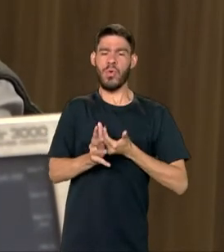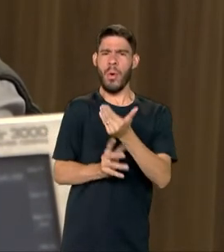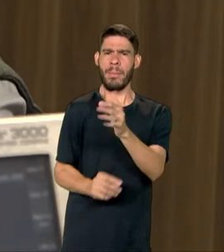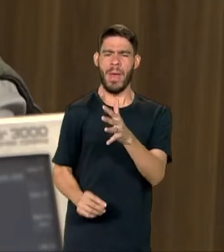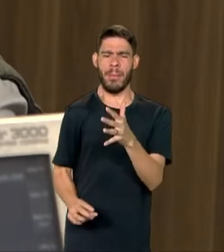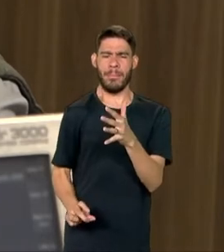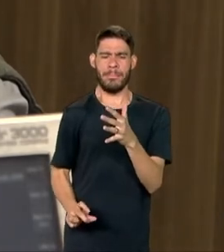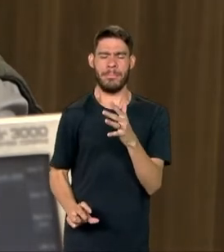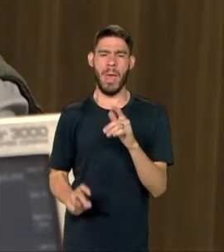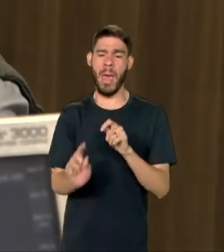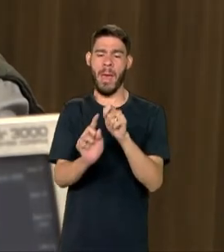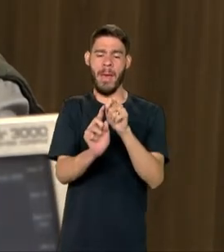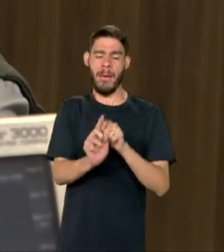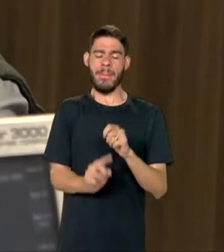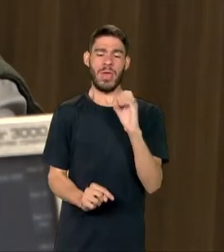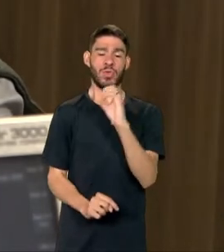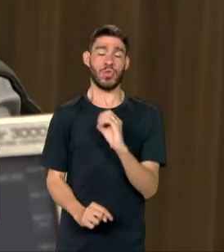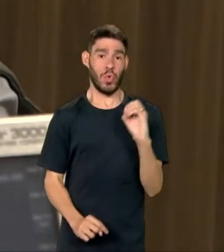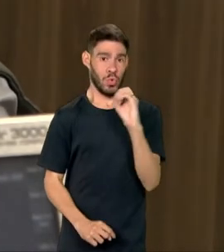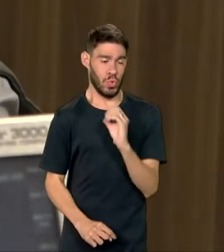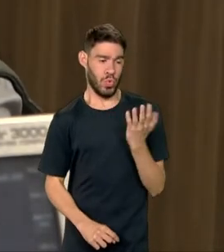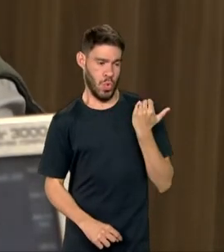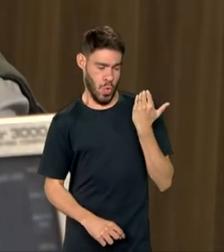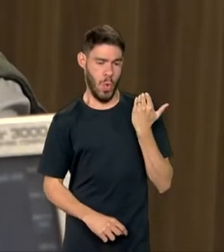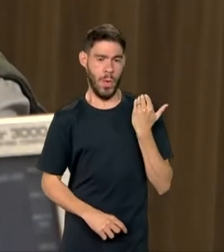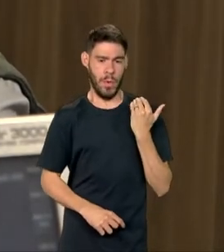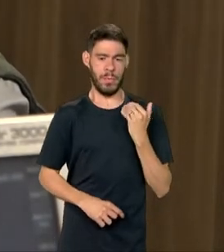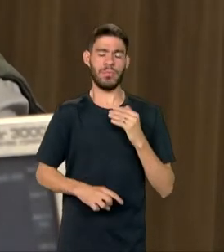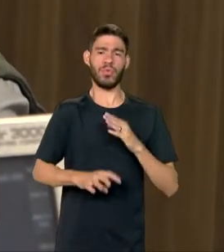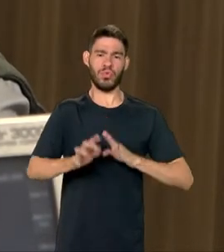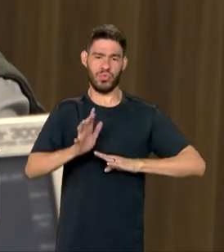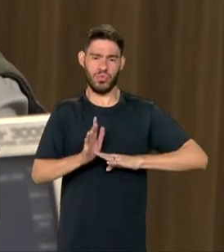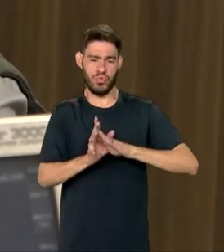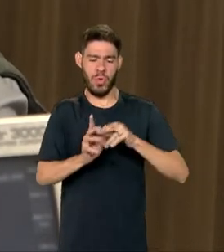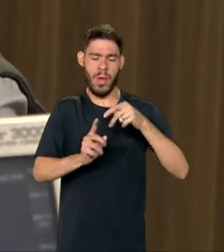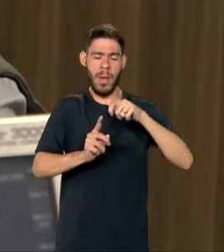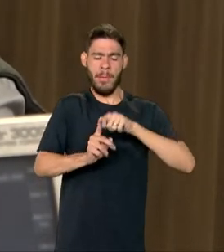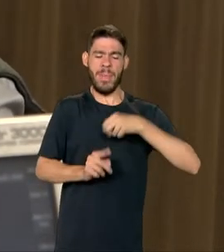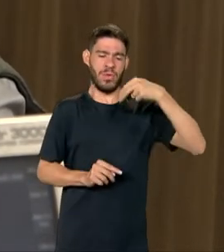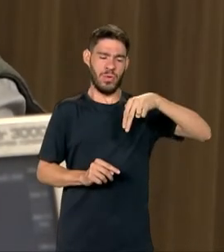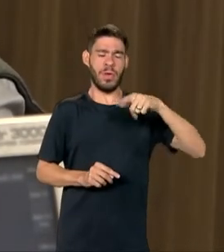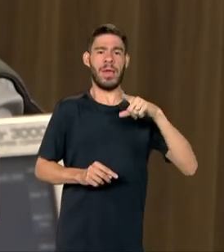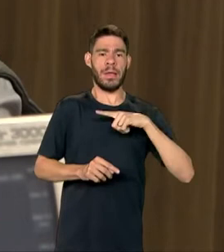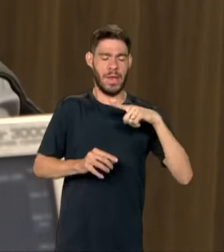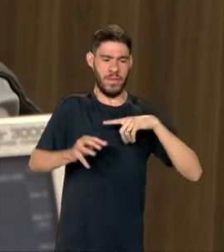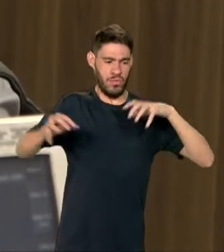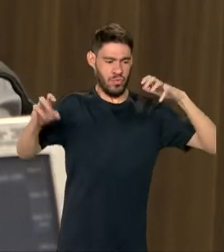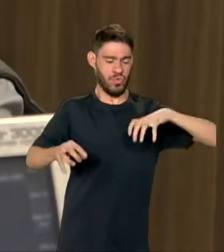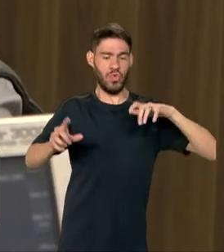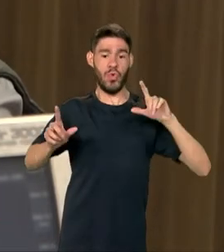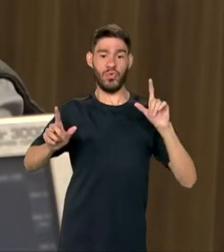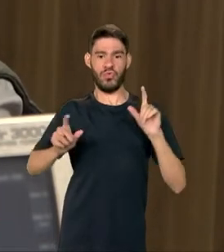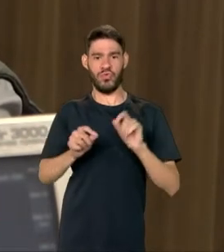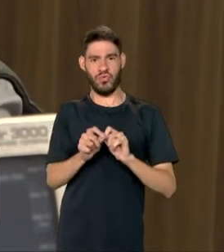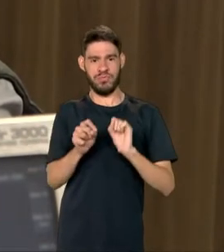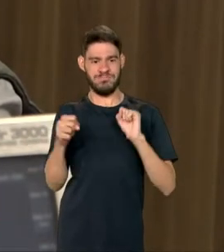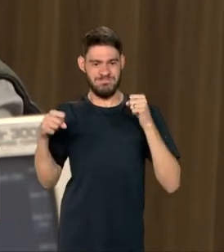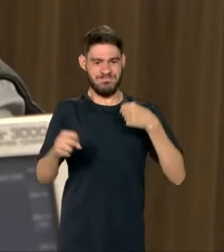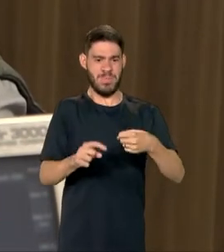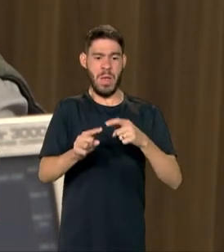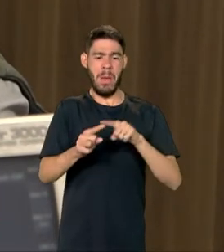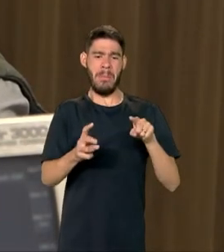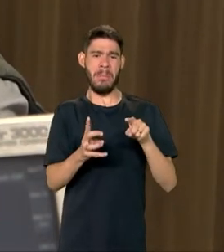por volta de outubro, né? Se intensificou no mês de novembro. Aí vieram as chuvas e isso diminuiu. Mas o Pantanal